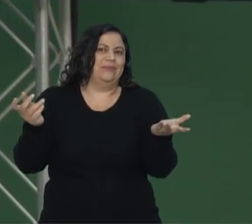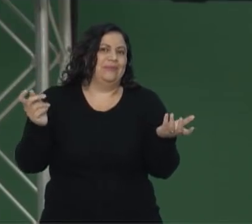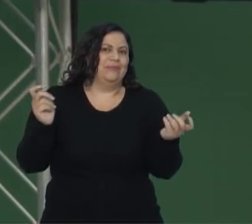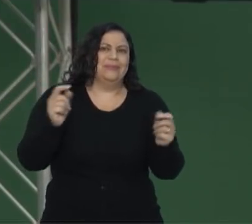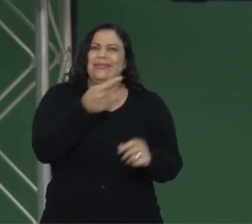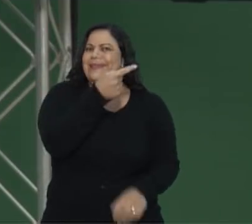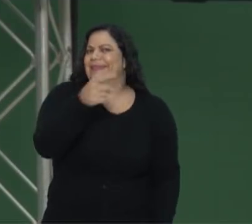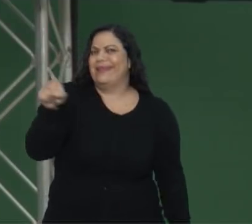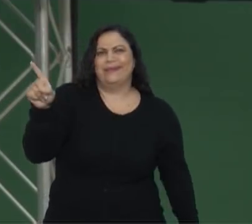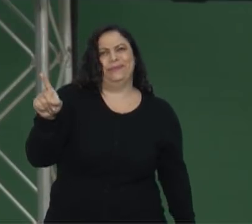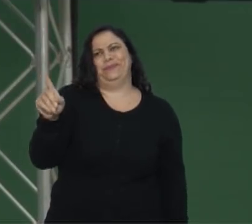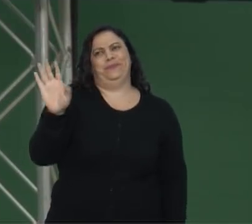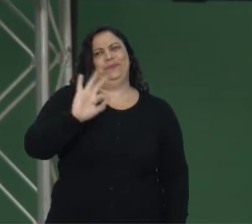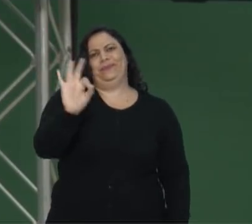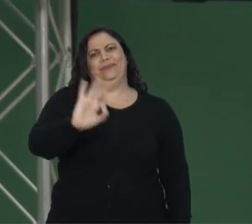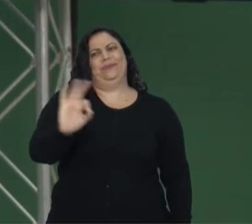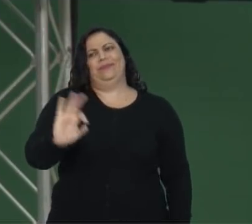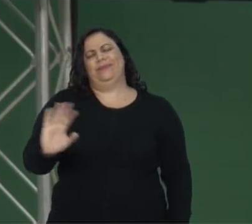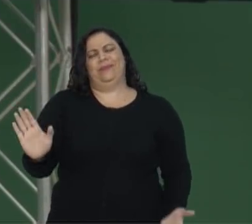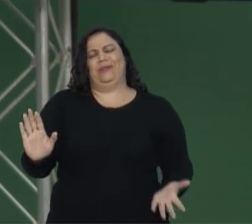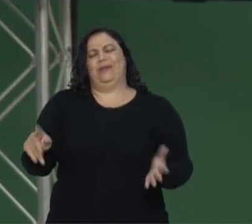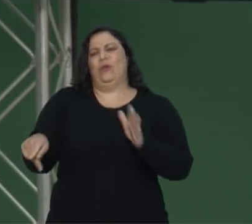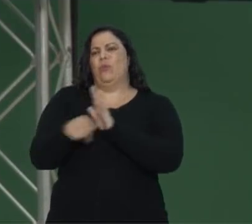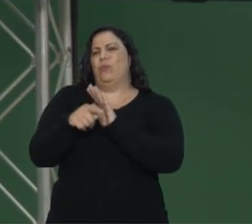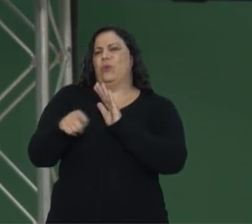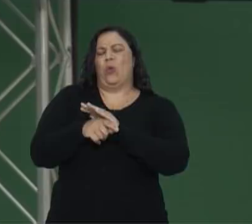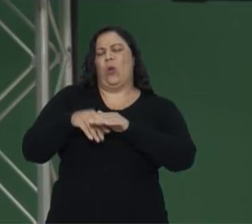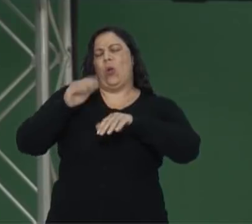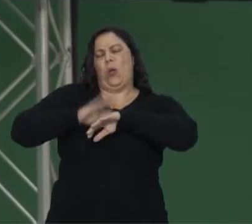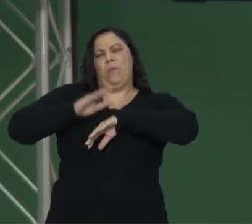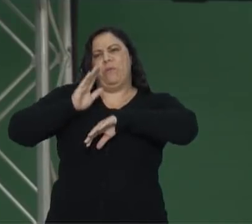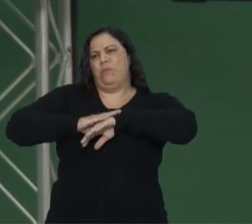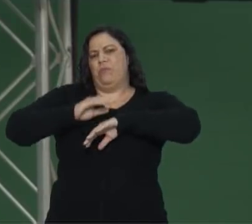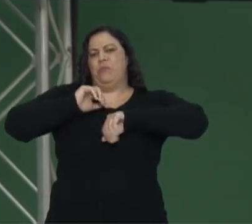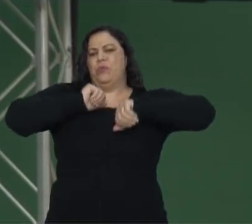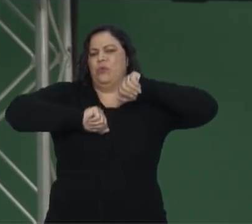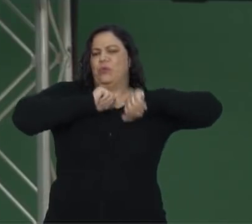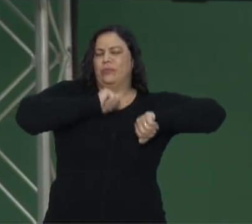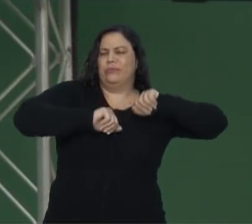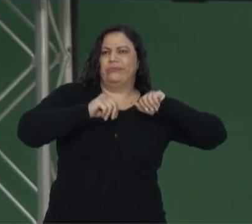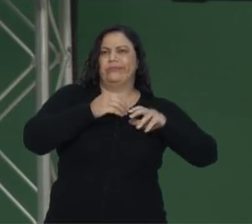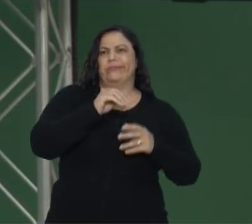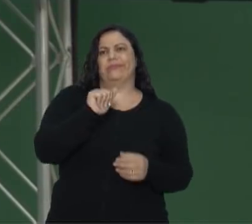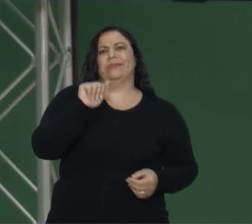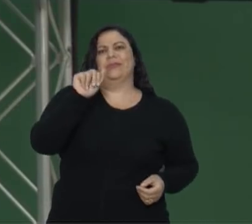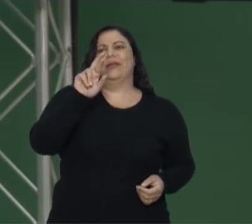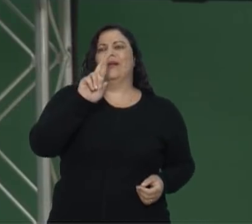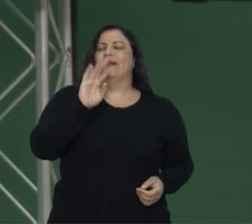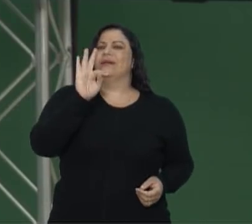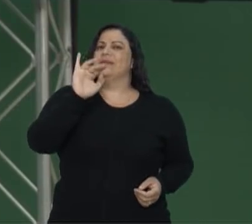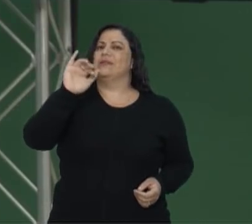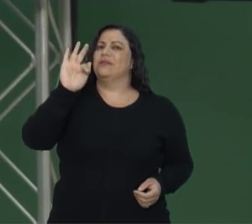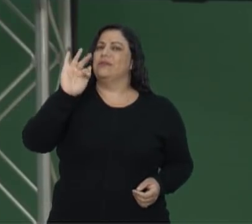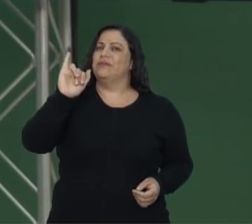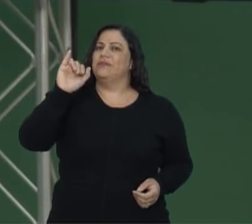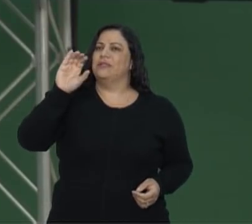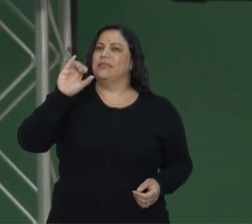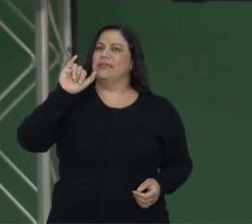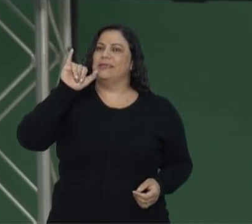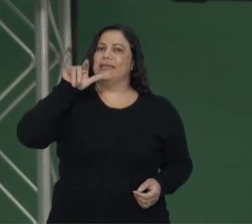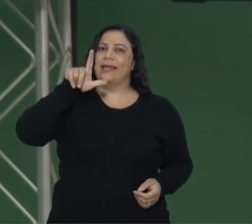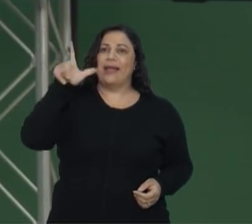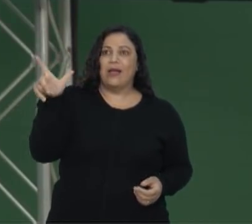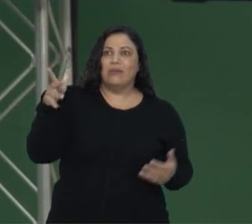artificial? Não, artificial foi algo que o homem produziu. Tanto natural quanto artificial, quando eu reciclo, eu